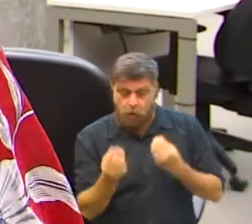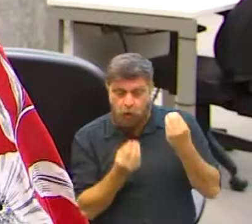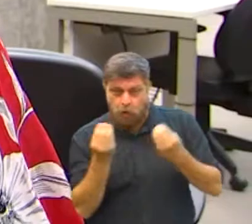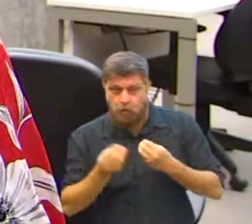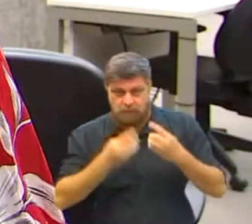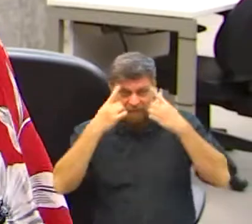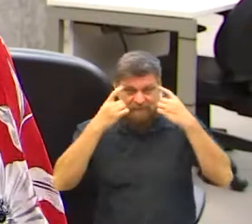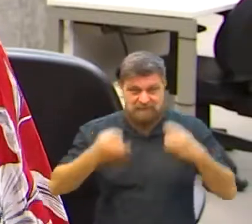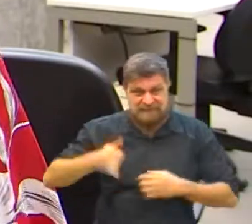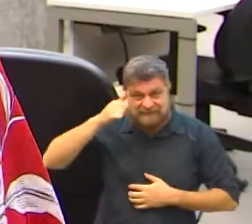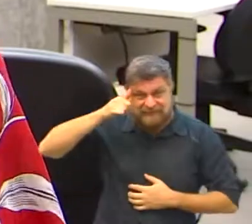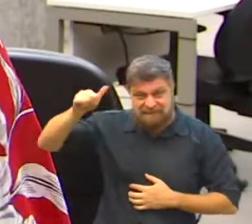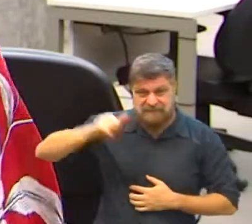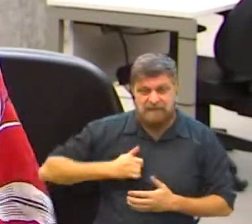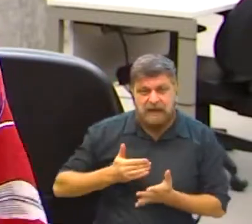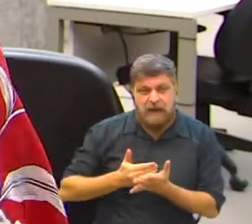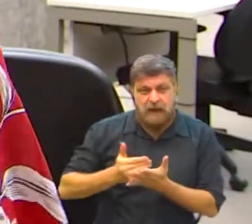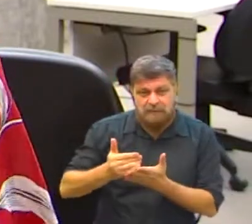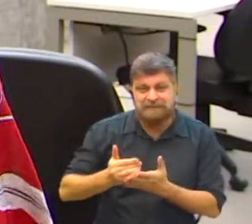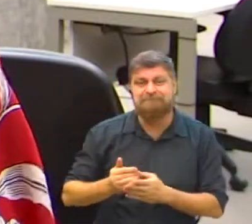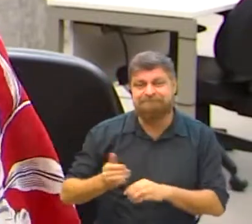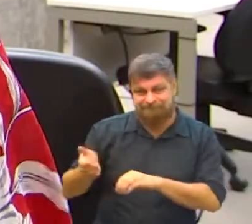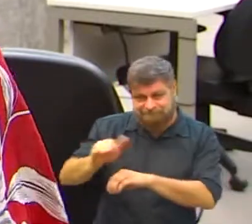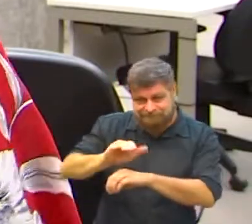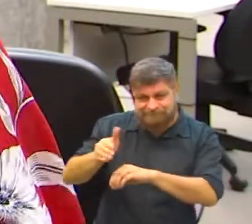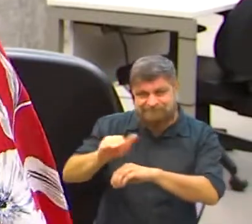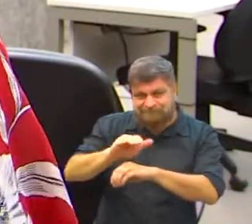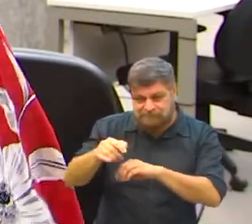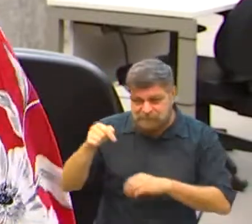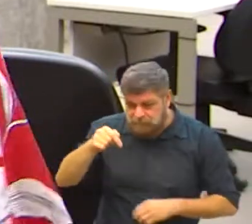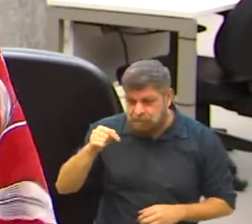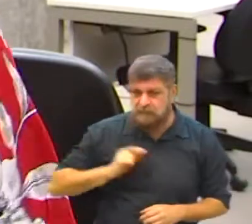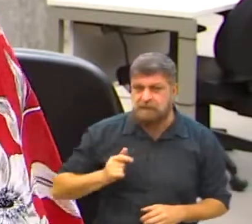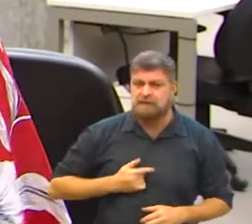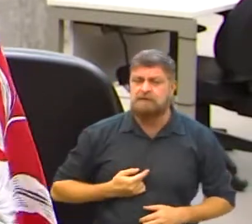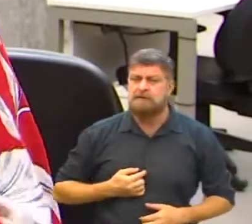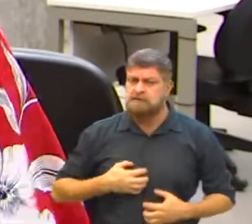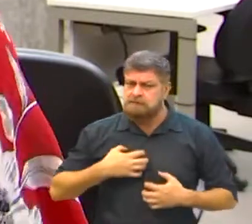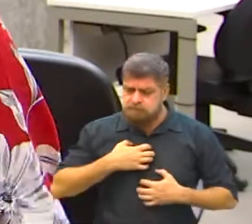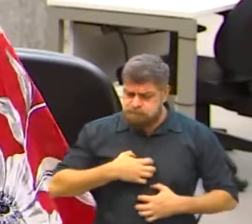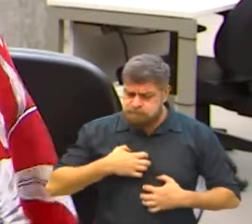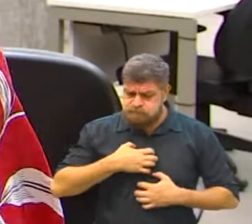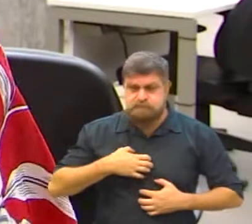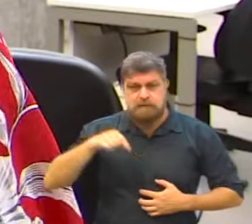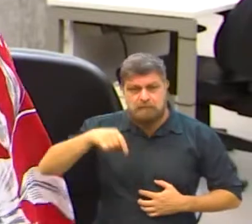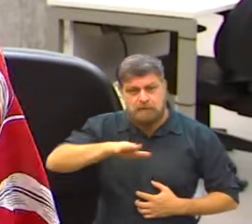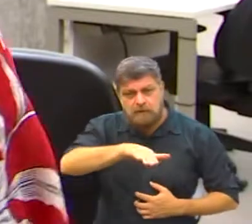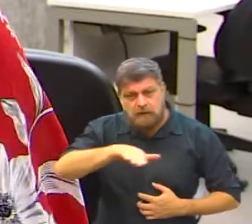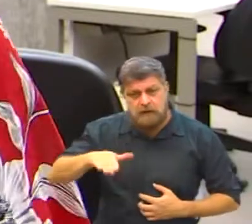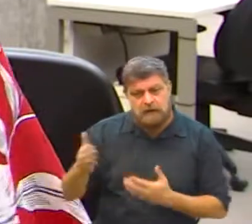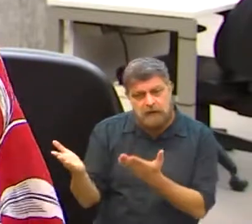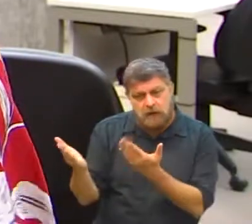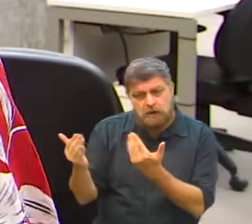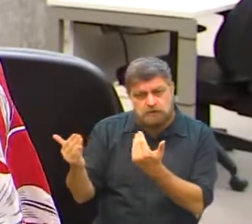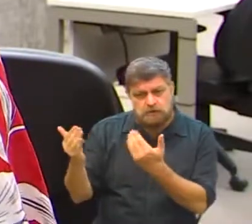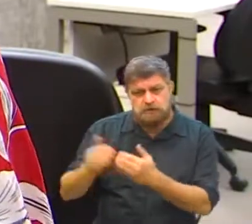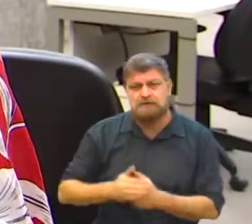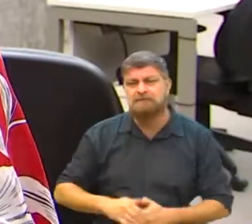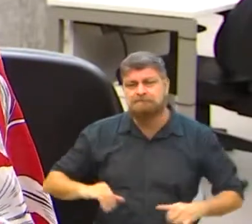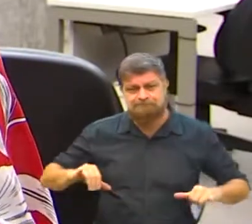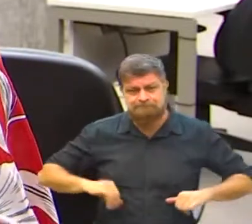importantes para combate à violência, principalmente uma violência como essa, que é a violência sexual, né? Uma violência muito agressiva, que os nossos jovens